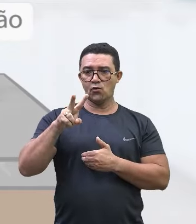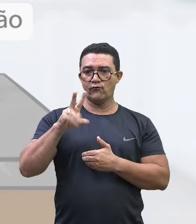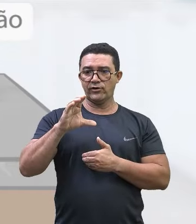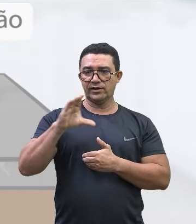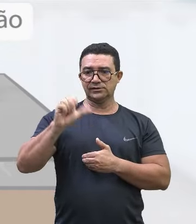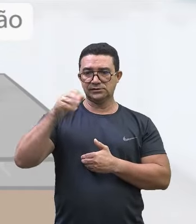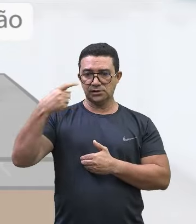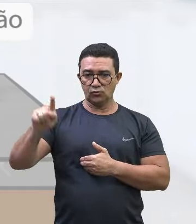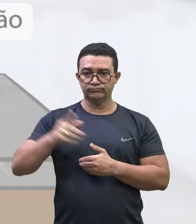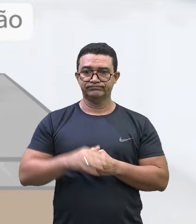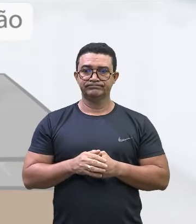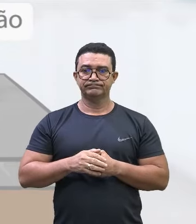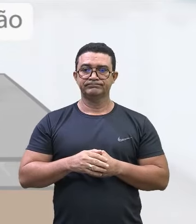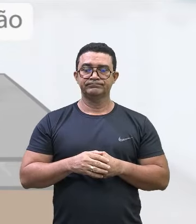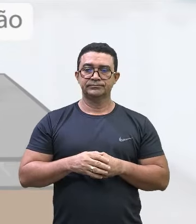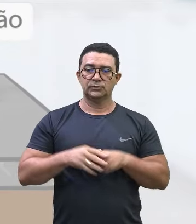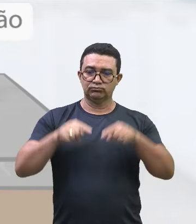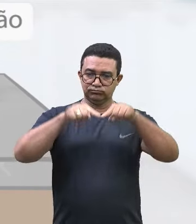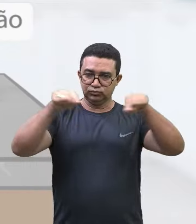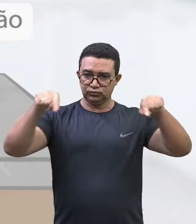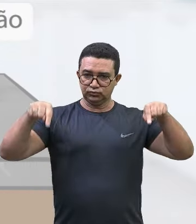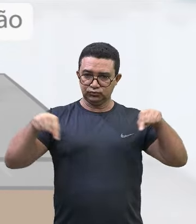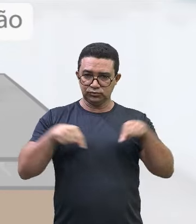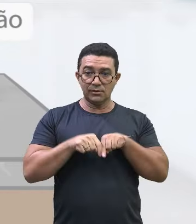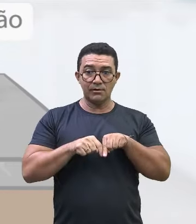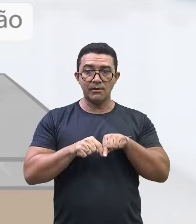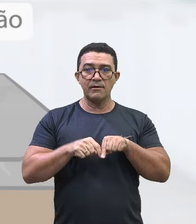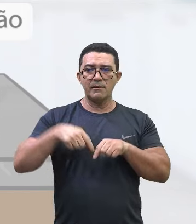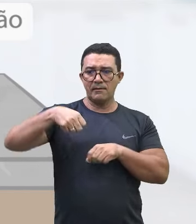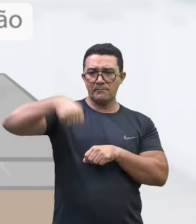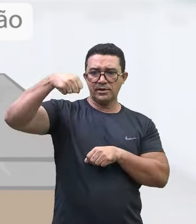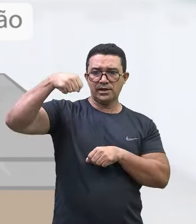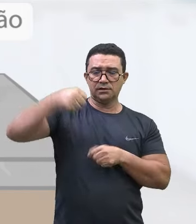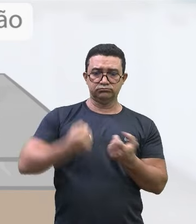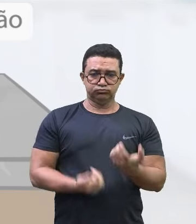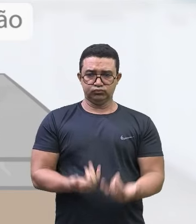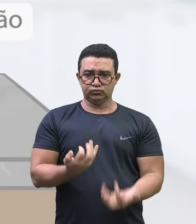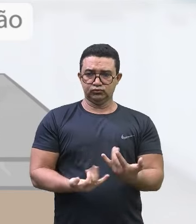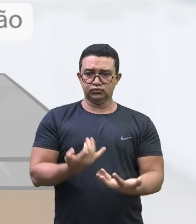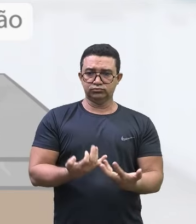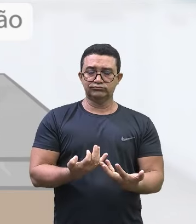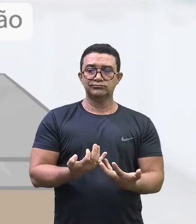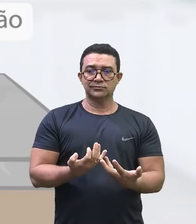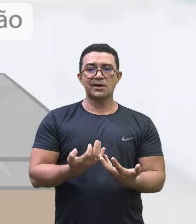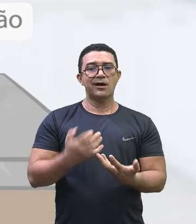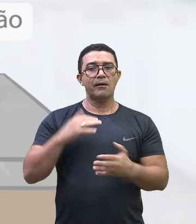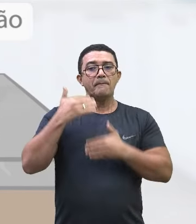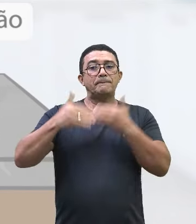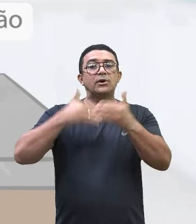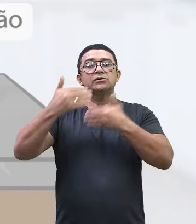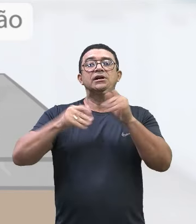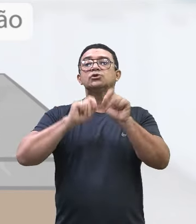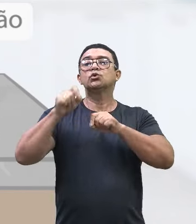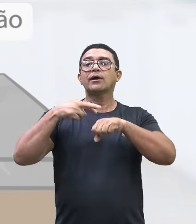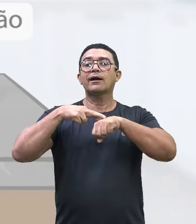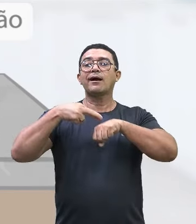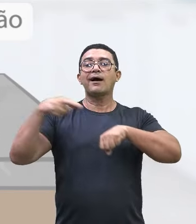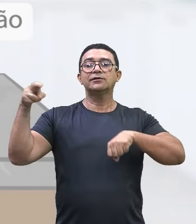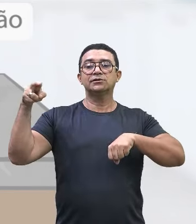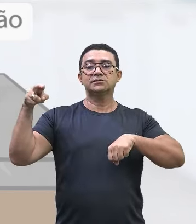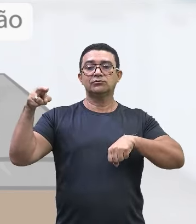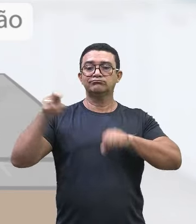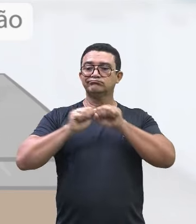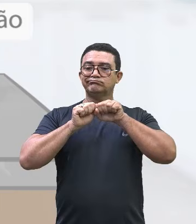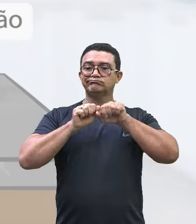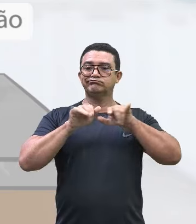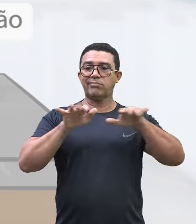Já ao redor da panela e no calor ali que a gente tem no fogo, ocorre o processo de radiação,